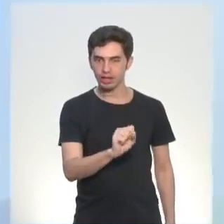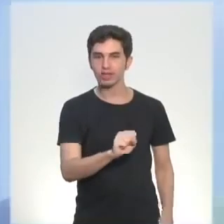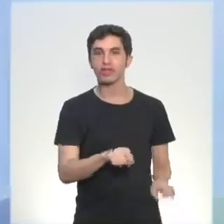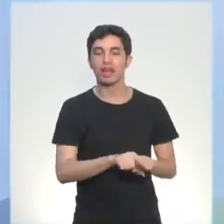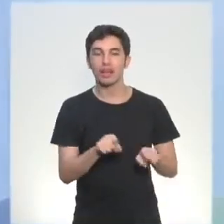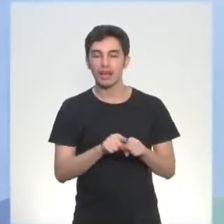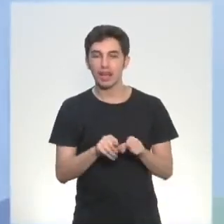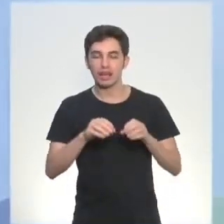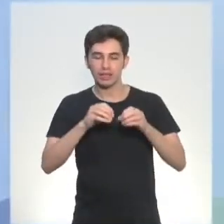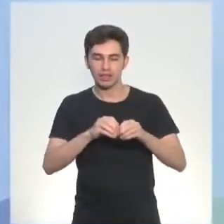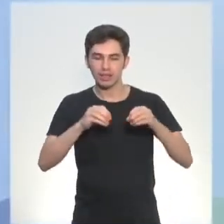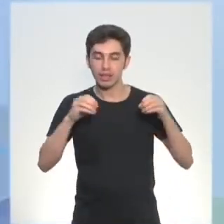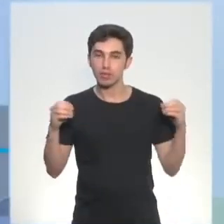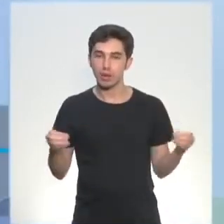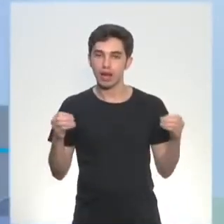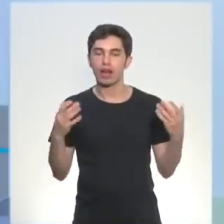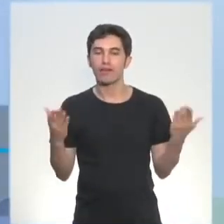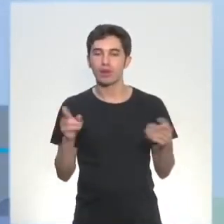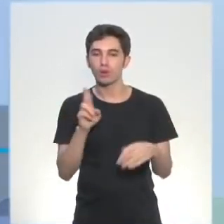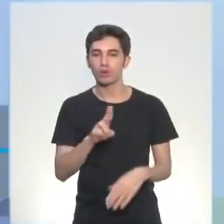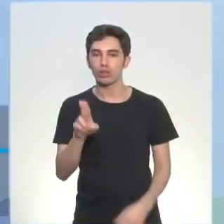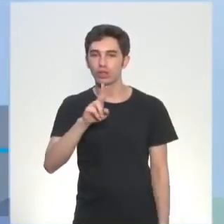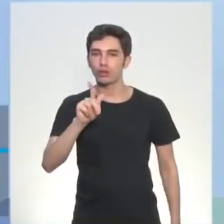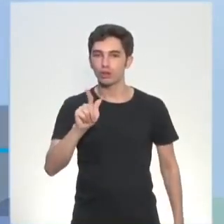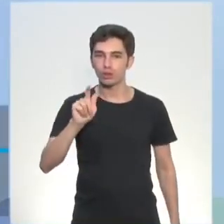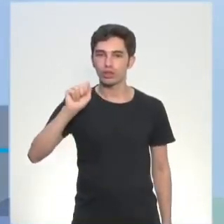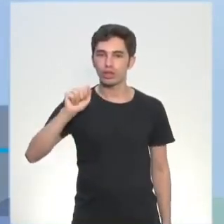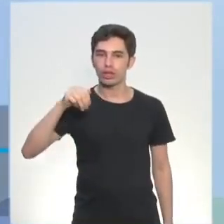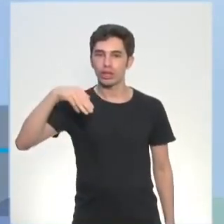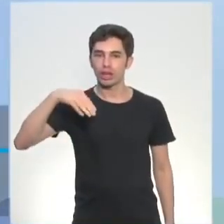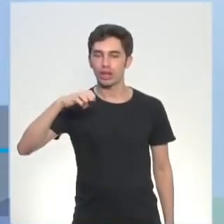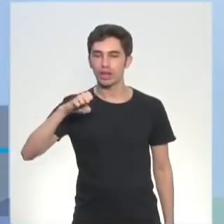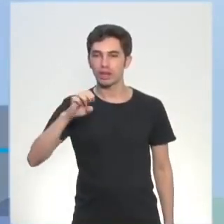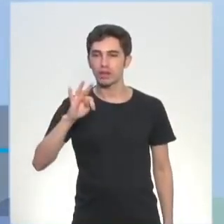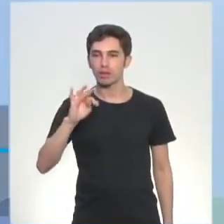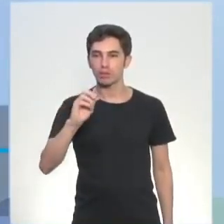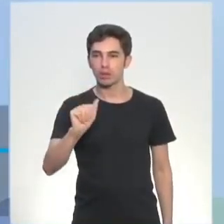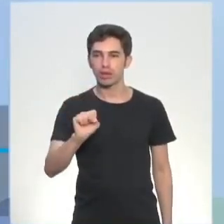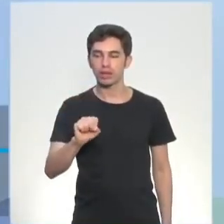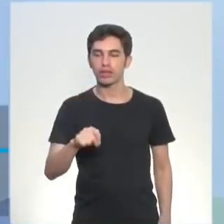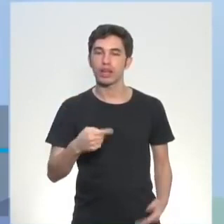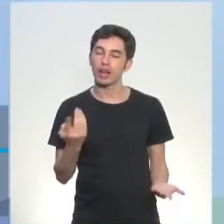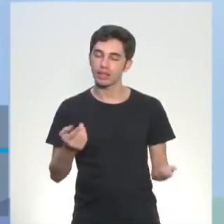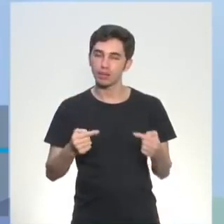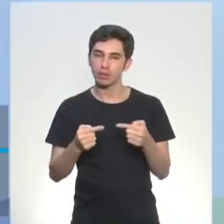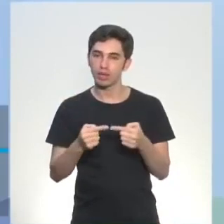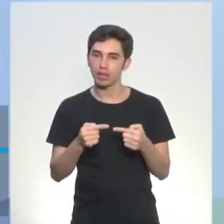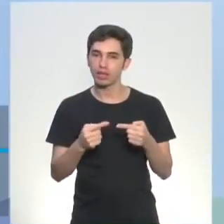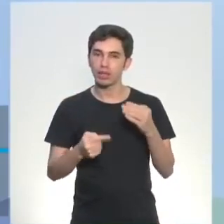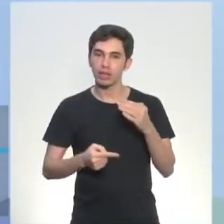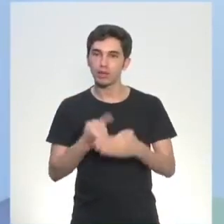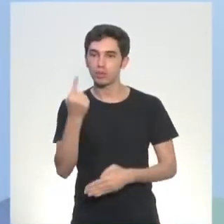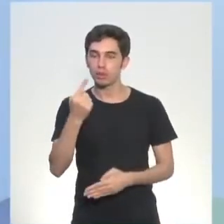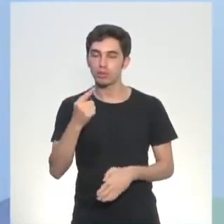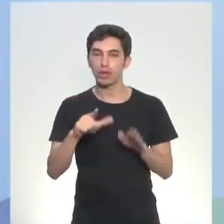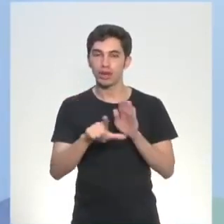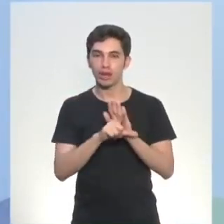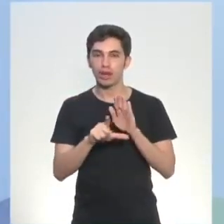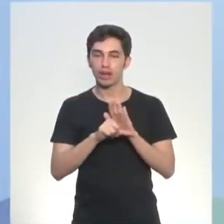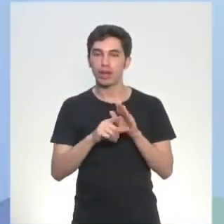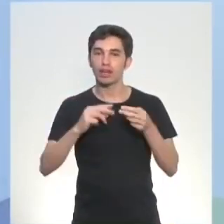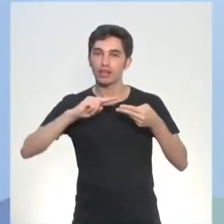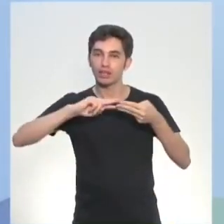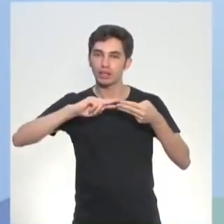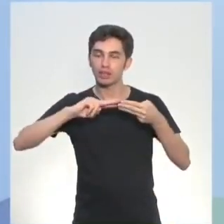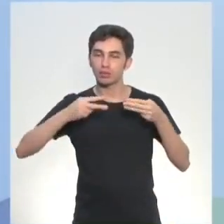ok? Essa aí, então, foi a primeira lei de Mendel, mas Mendel não parou por aí. Mendel, então, agora ele começou a